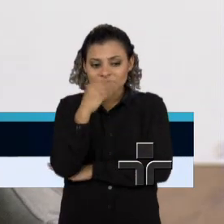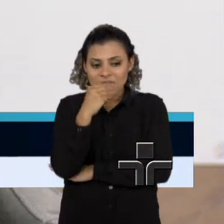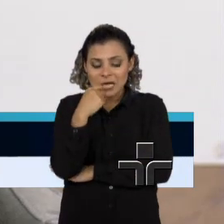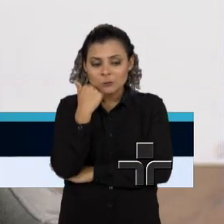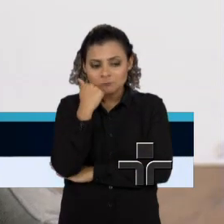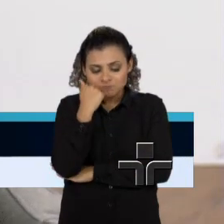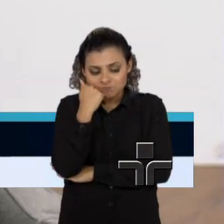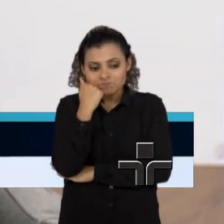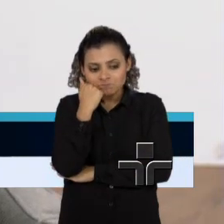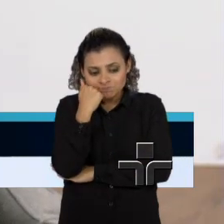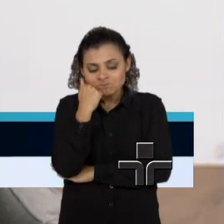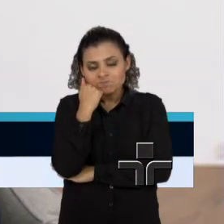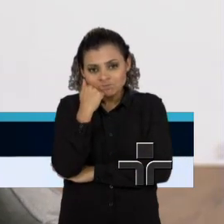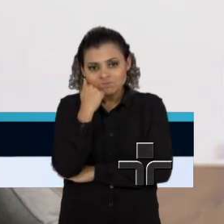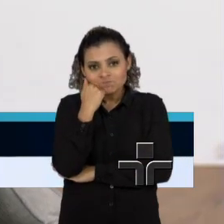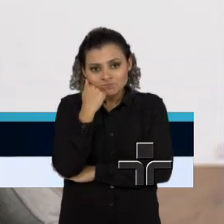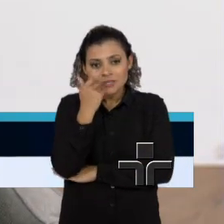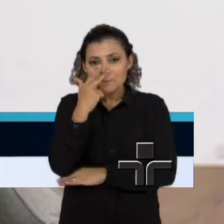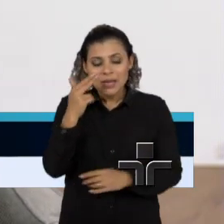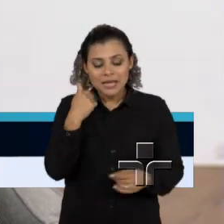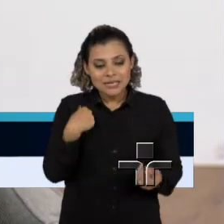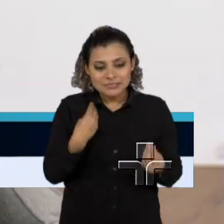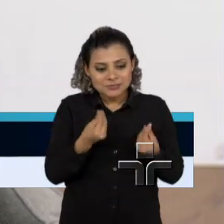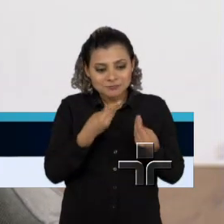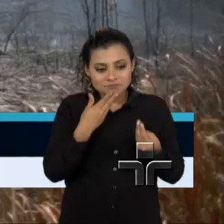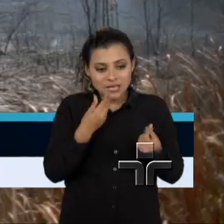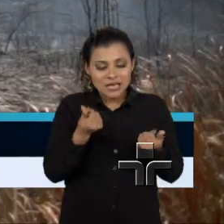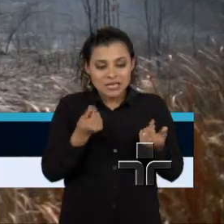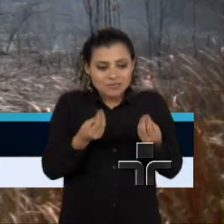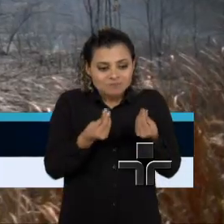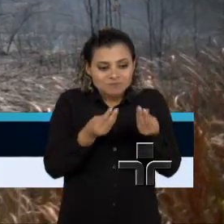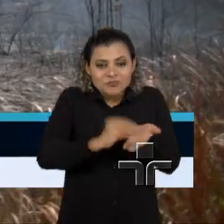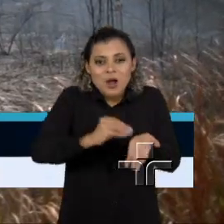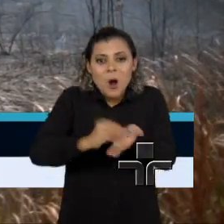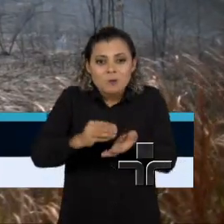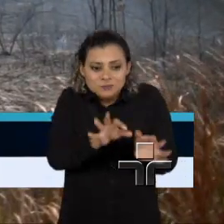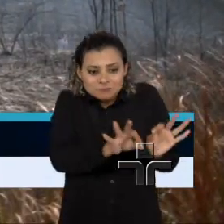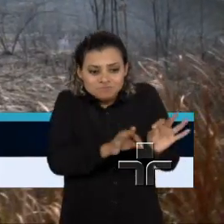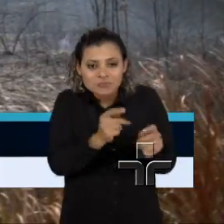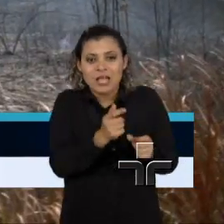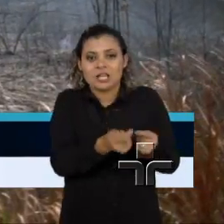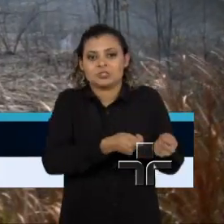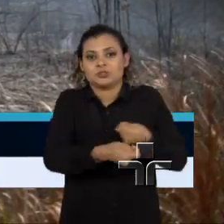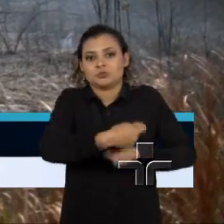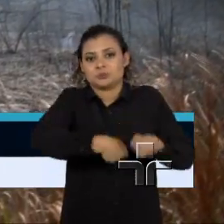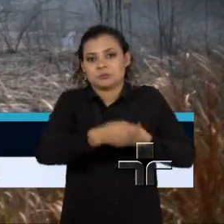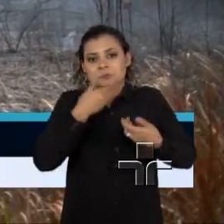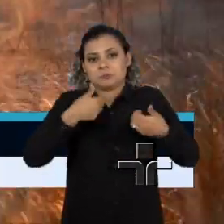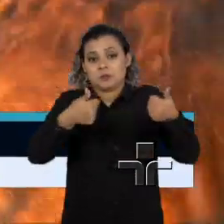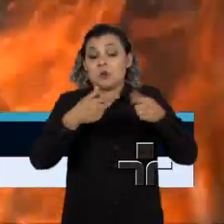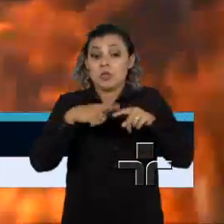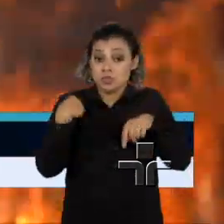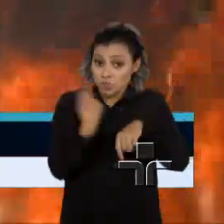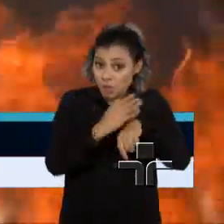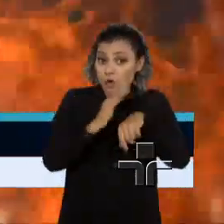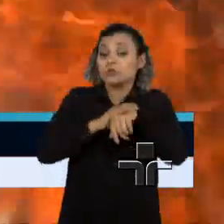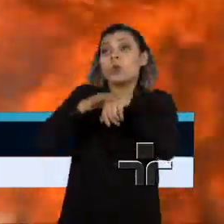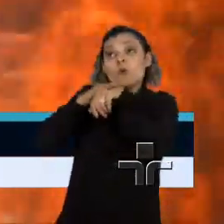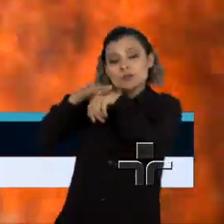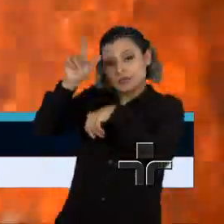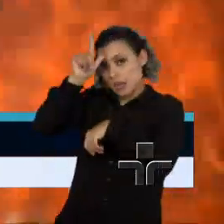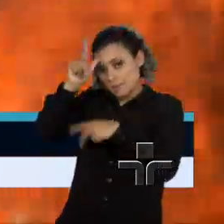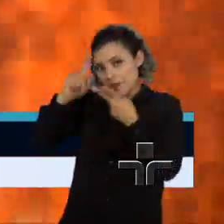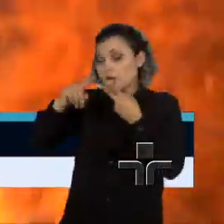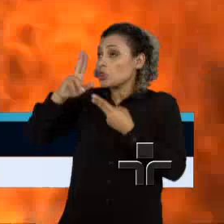não tinham, não tinham a melhor governança. Fomos conversar com os doadores, Alemanha e Noruega,